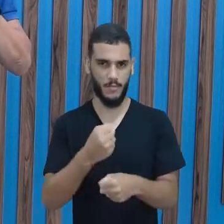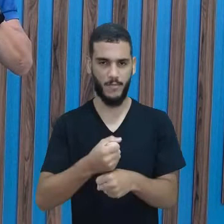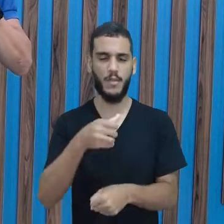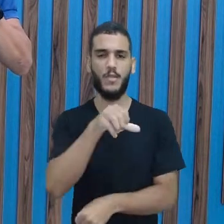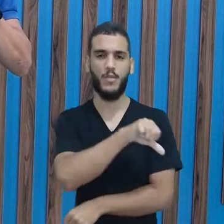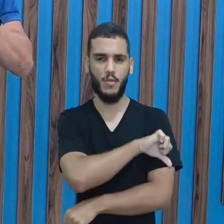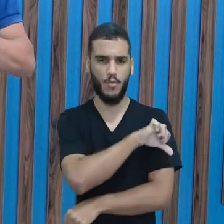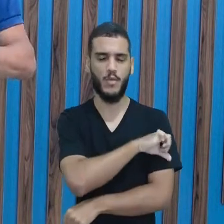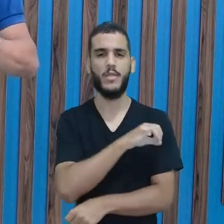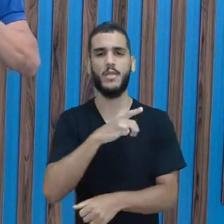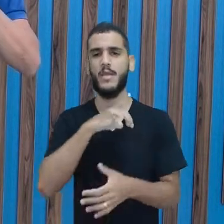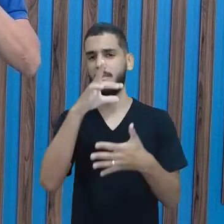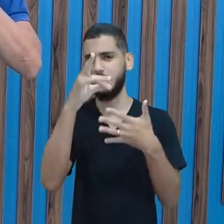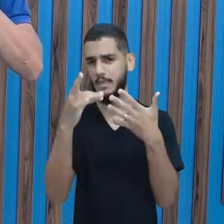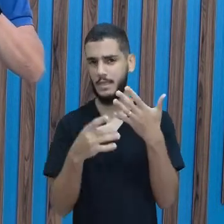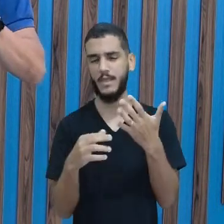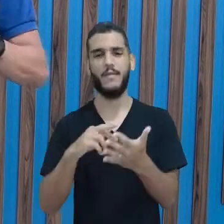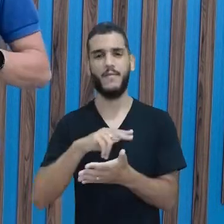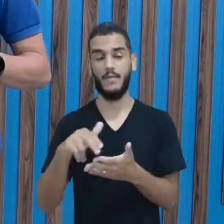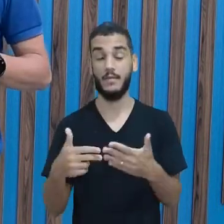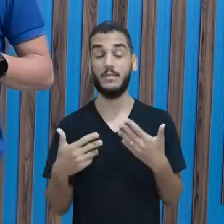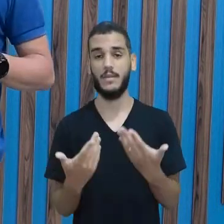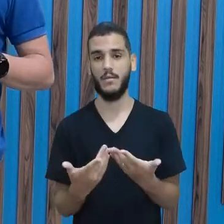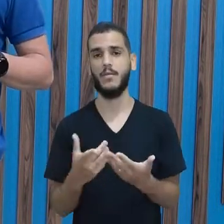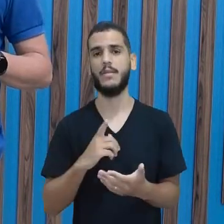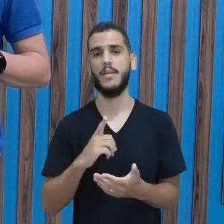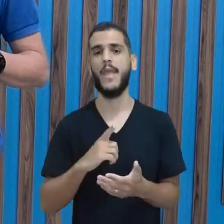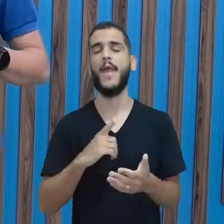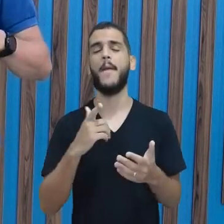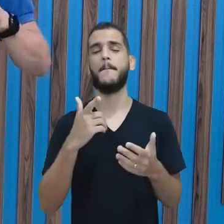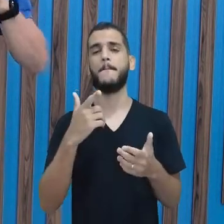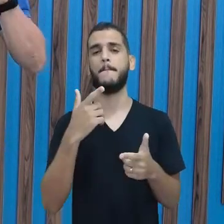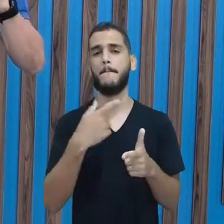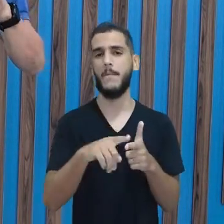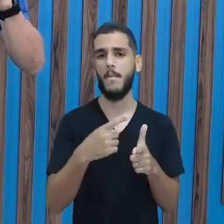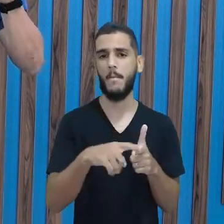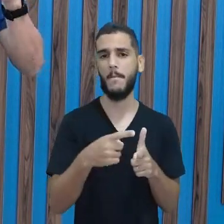com mais detalhe, crise de 29, não é?